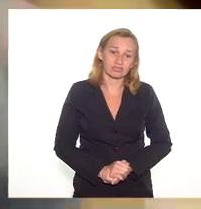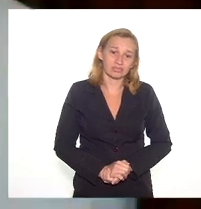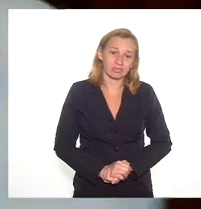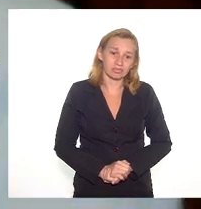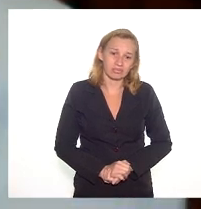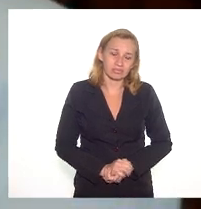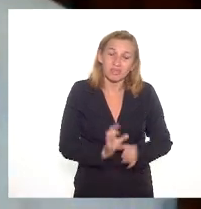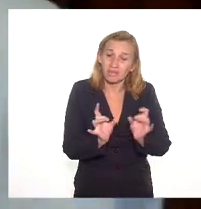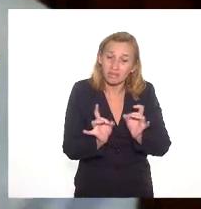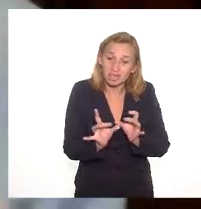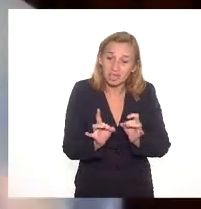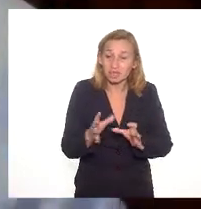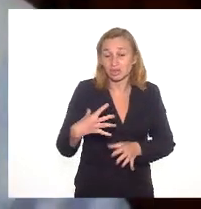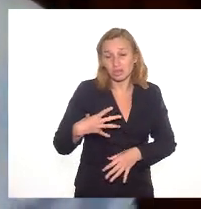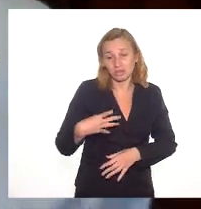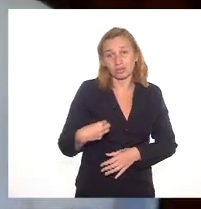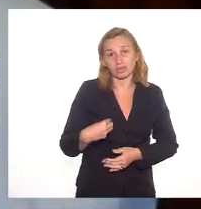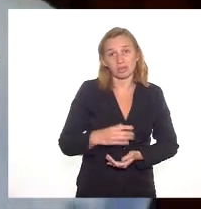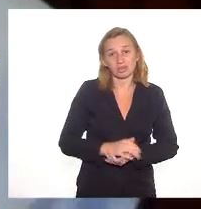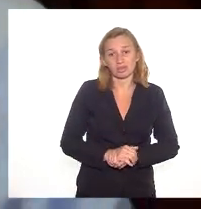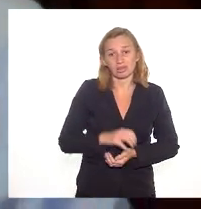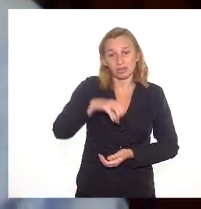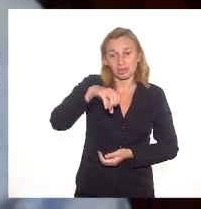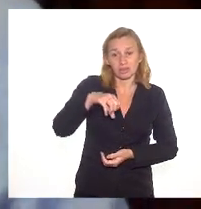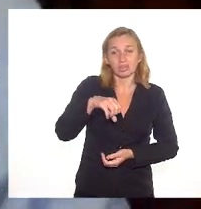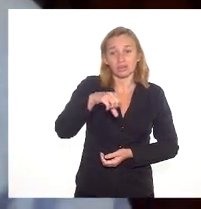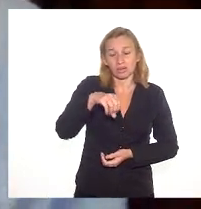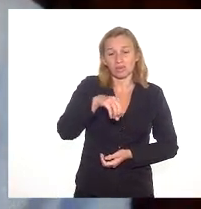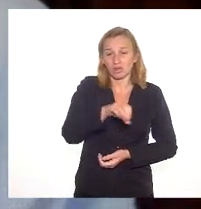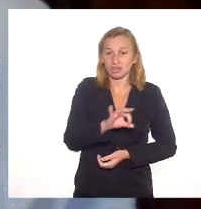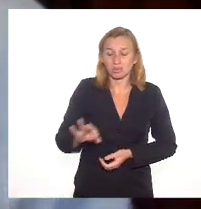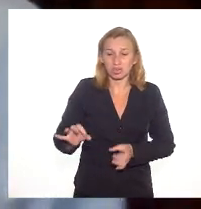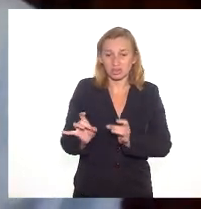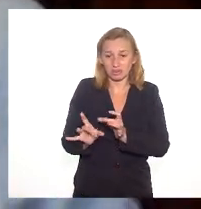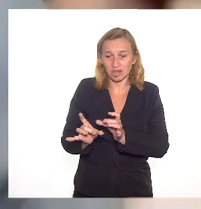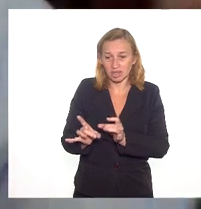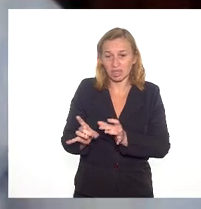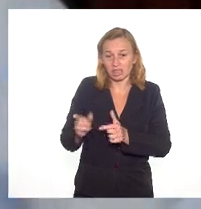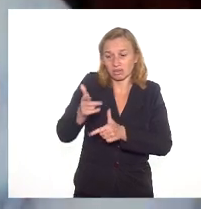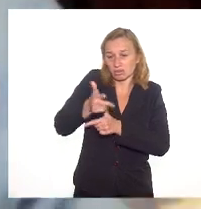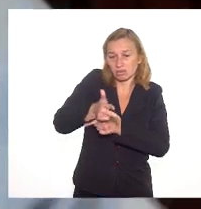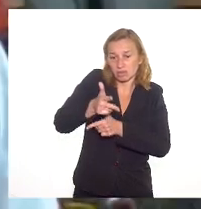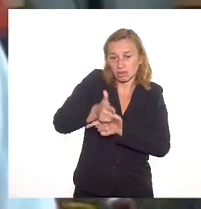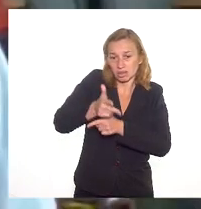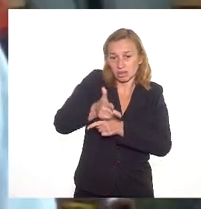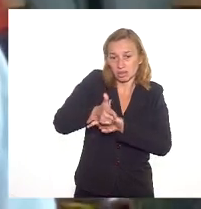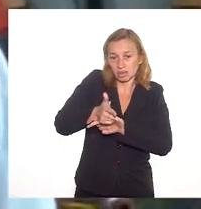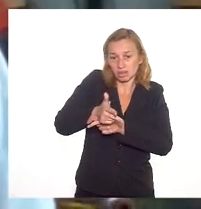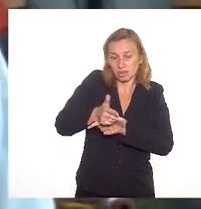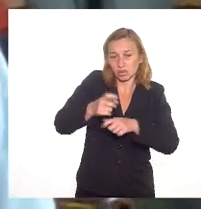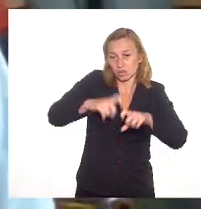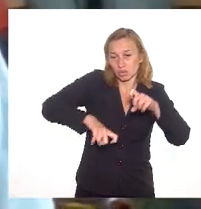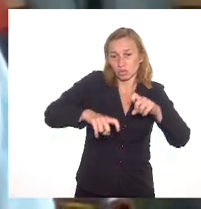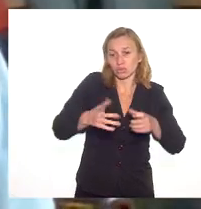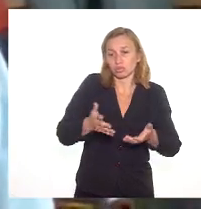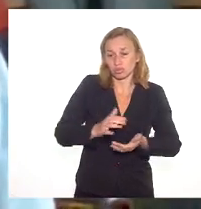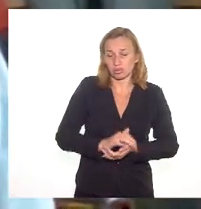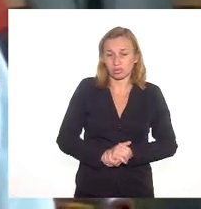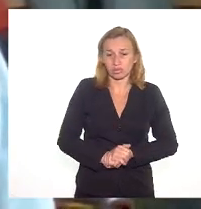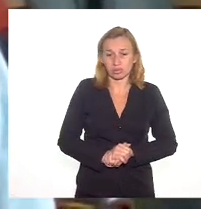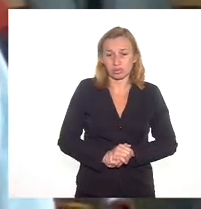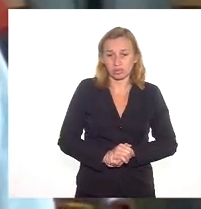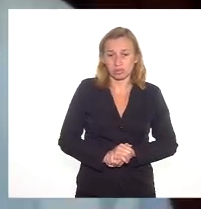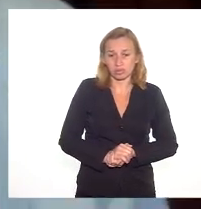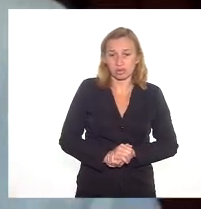Sim, vendendo os filhos, e esse 90% vendendo imagens e vídeos na Deep Web, como disse o deputado Alemão, vendendo